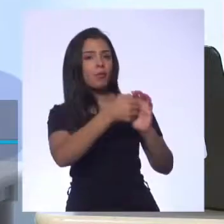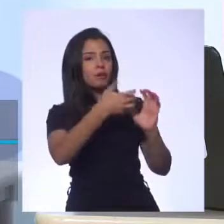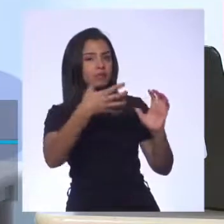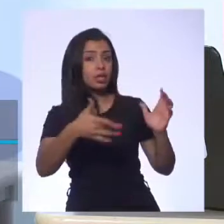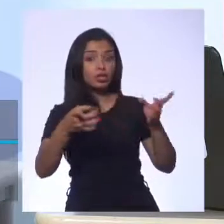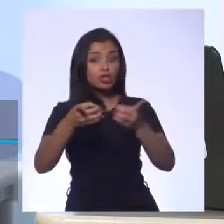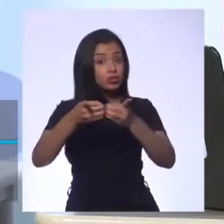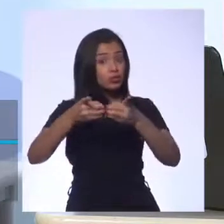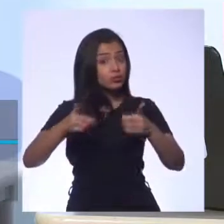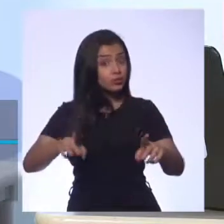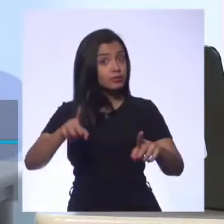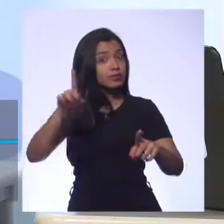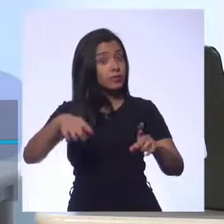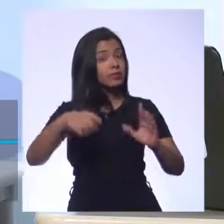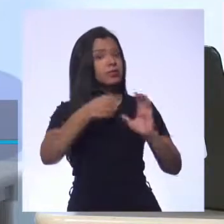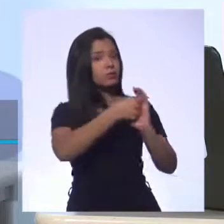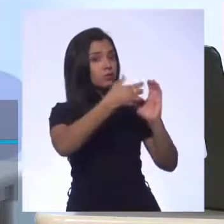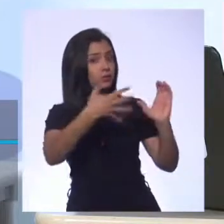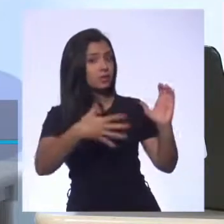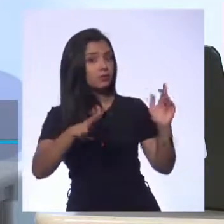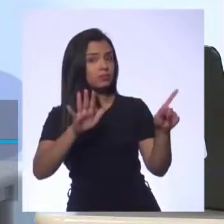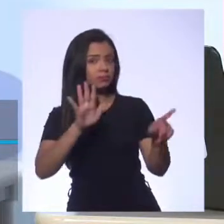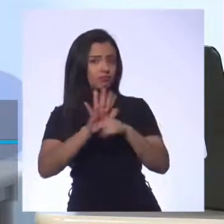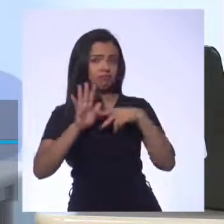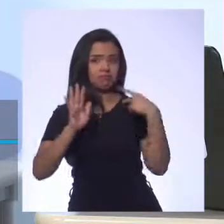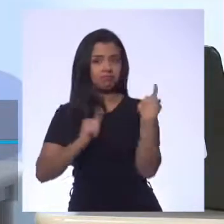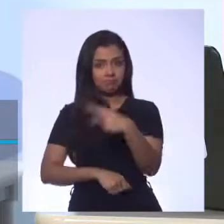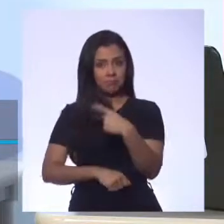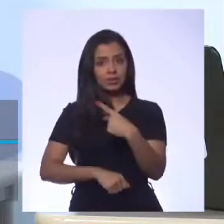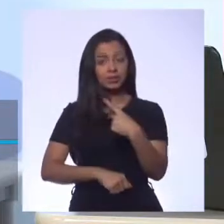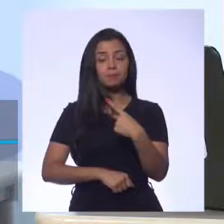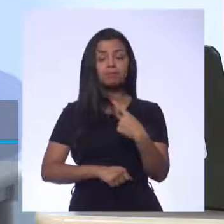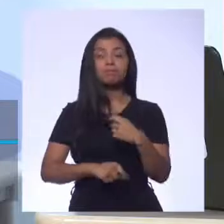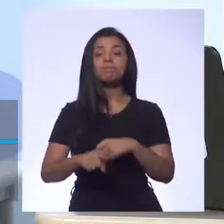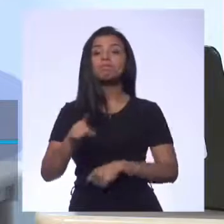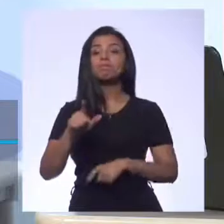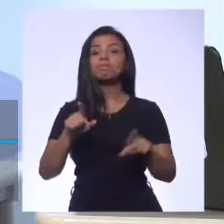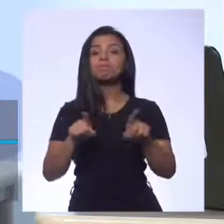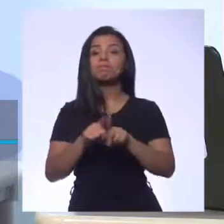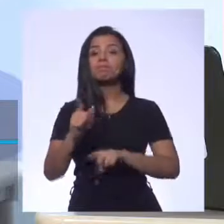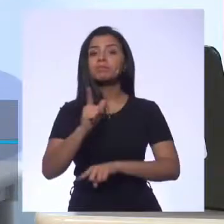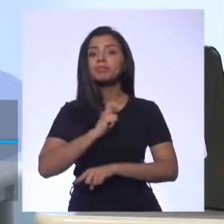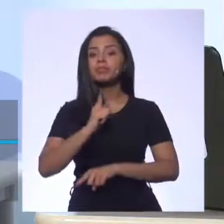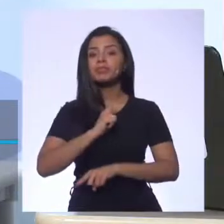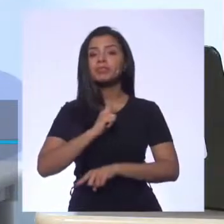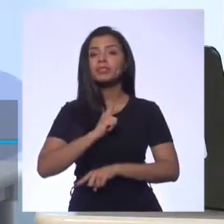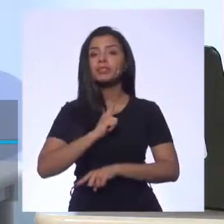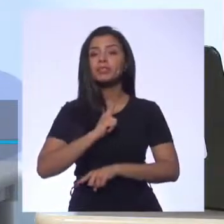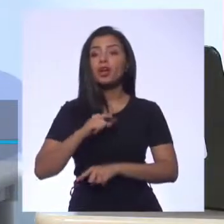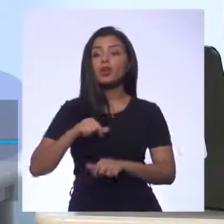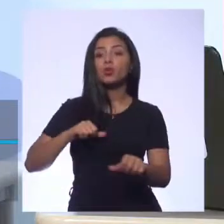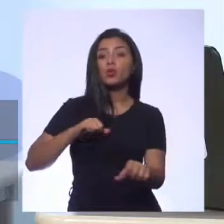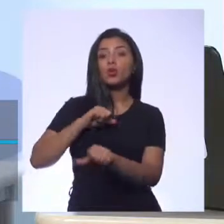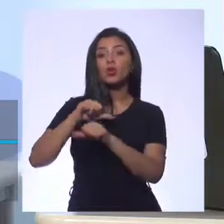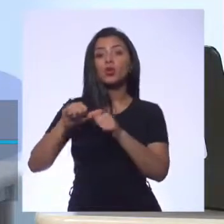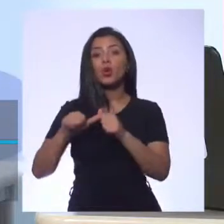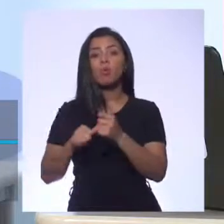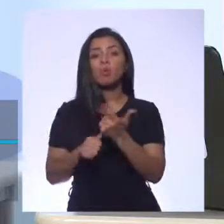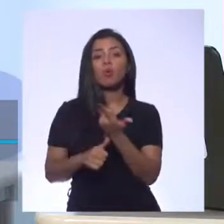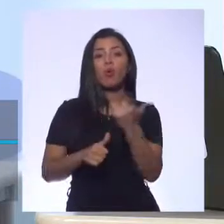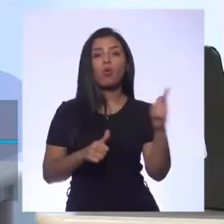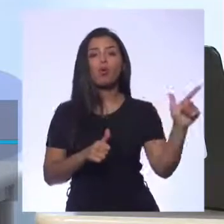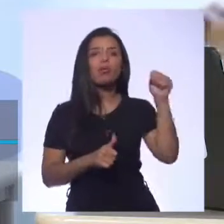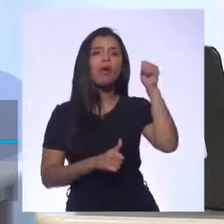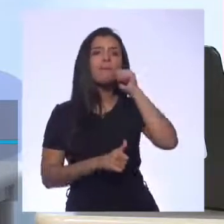contexto aí a divorciada entra como uma característica dela. Depois temos lá que ela é mais jovem, ela foi trocada por uma pessoa mais